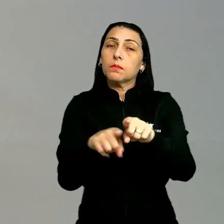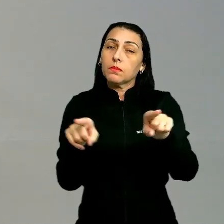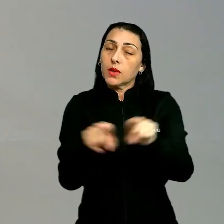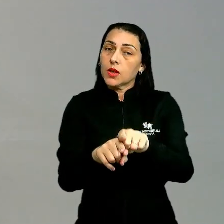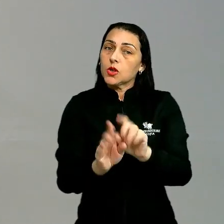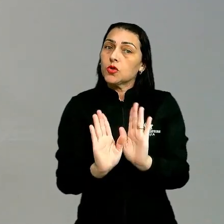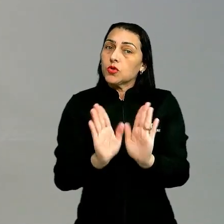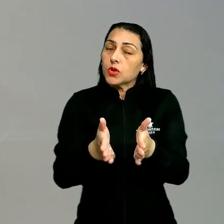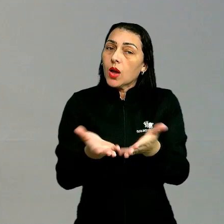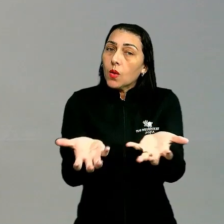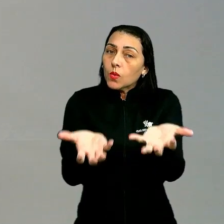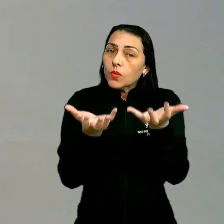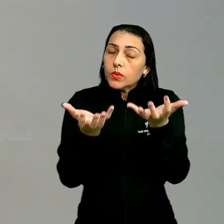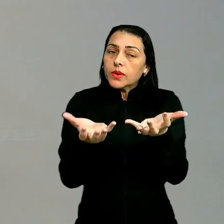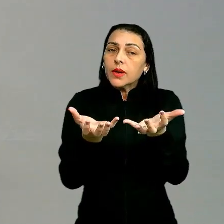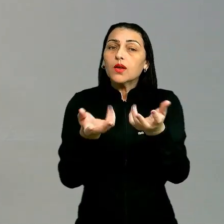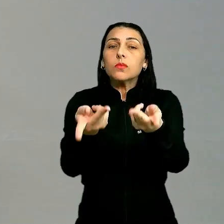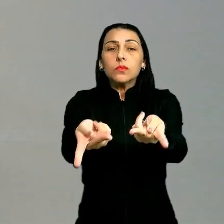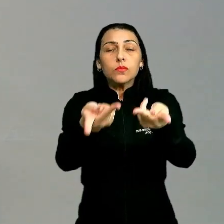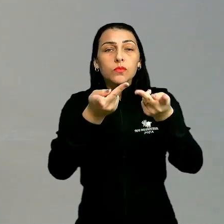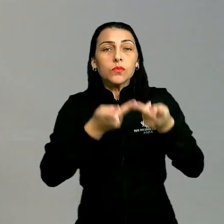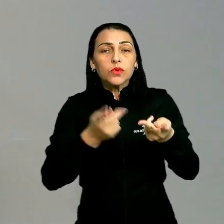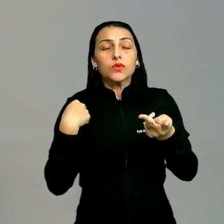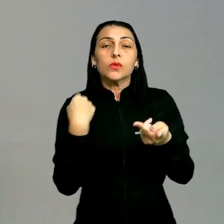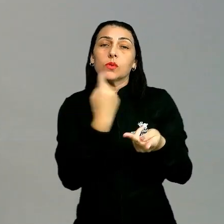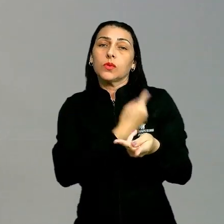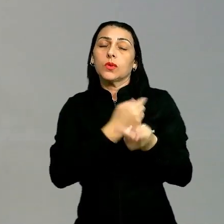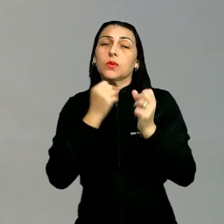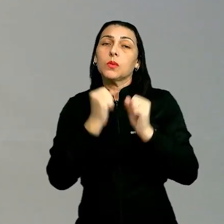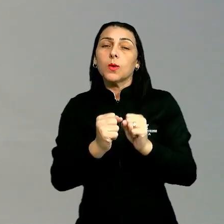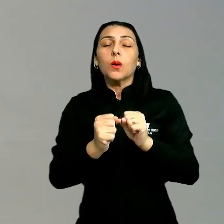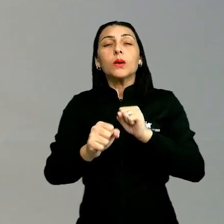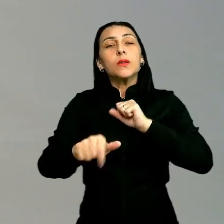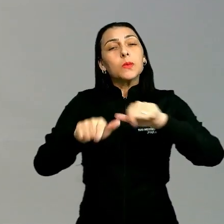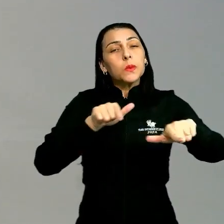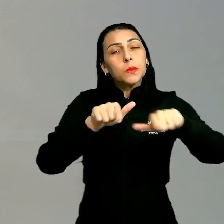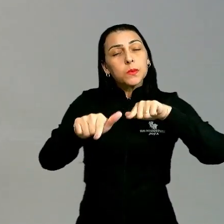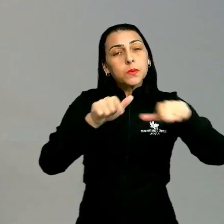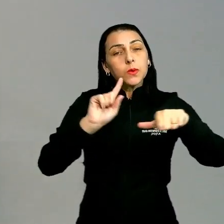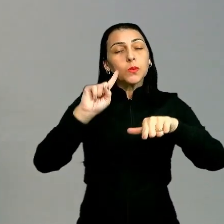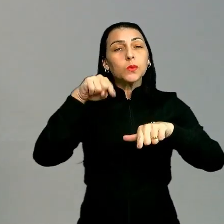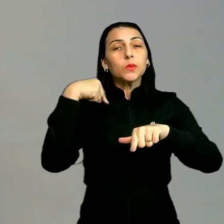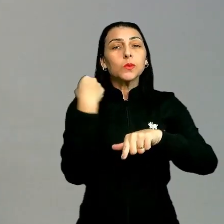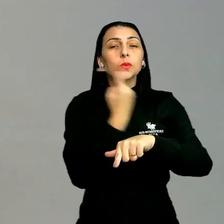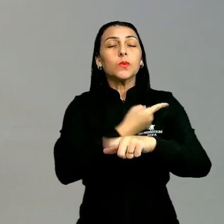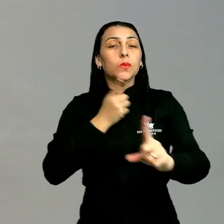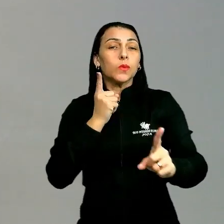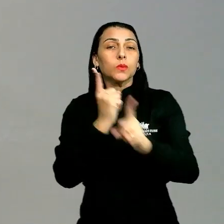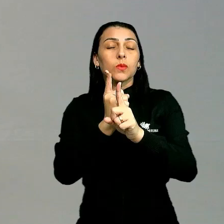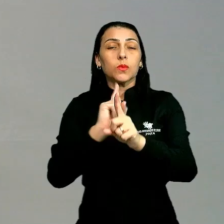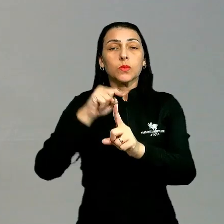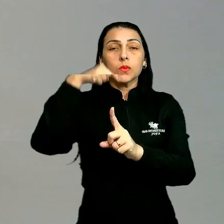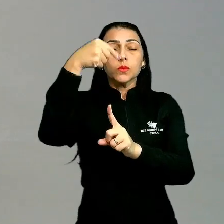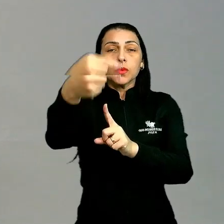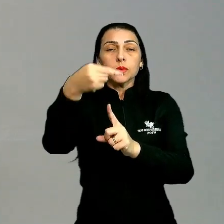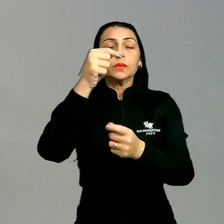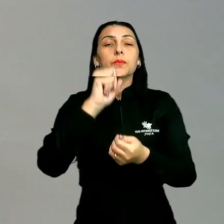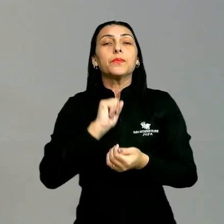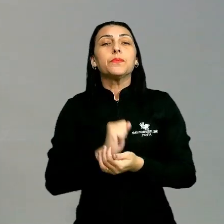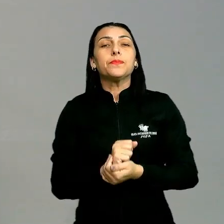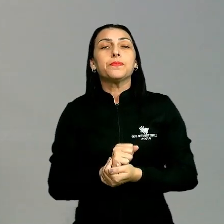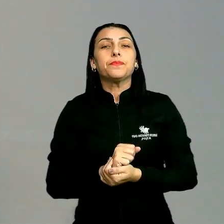desde já, eu quero fazer o convite para que a gente possa trabalhar no nosso próximo encontro a